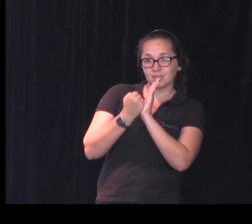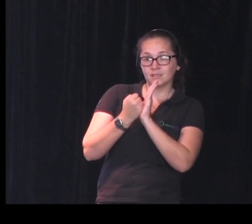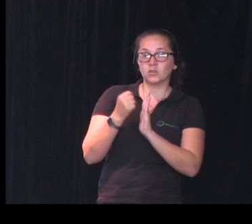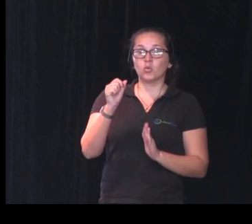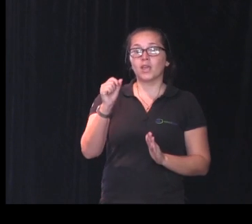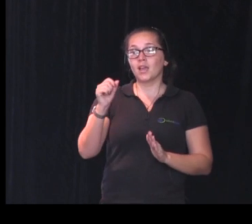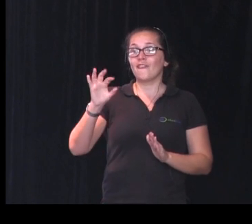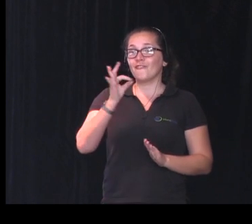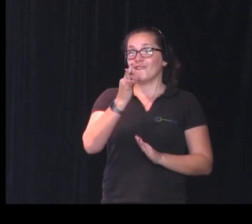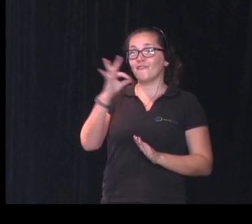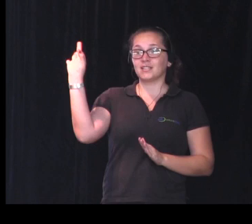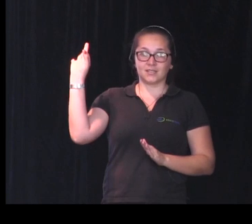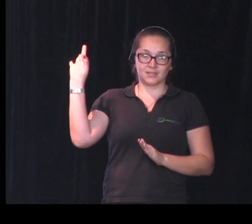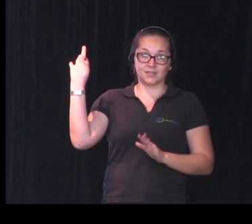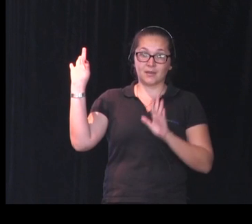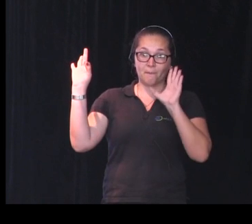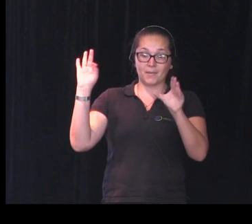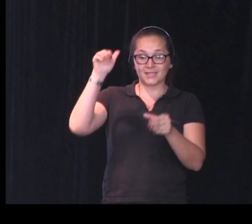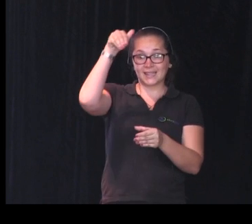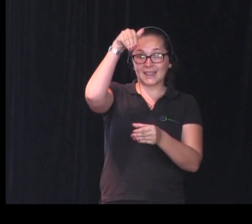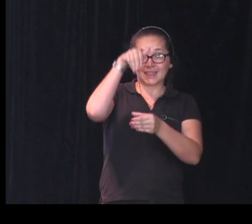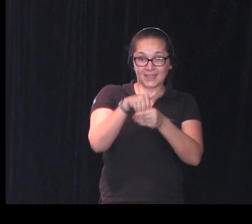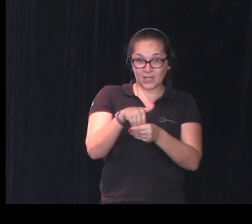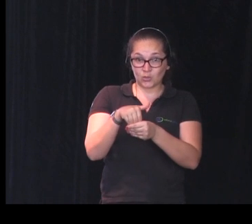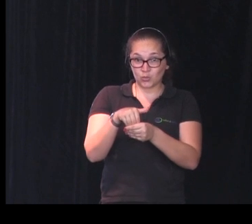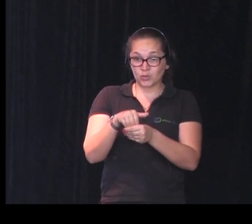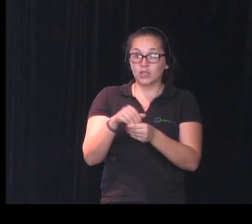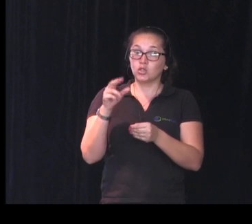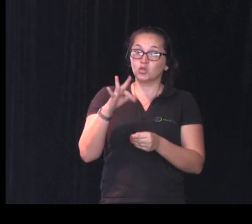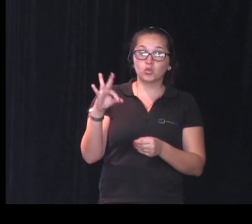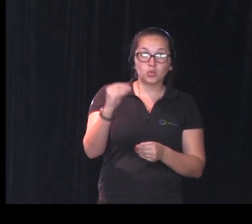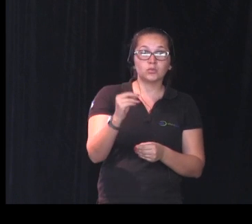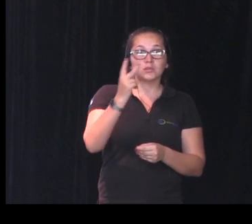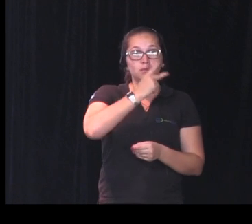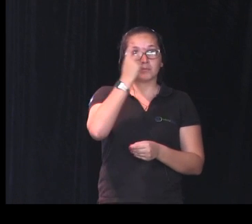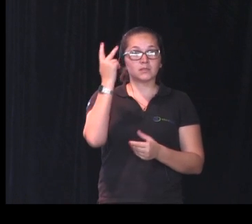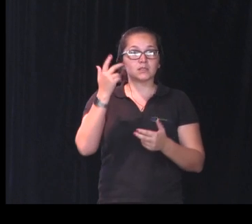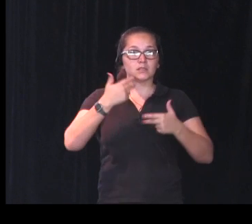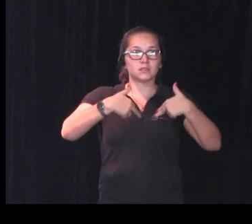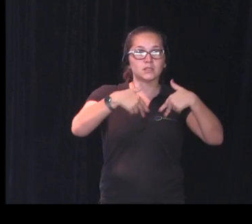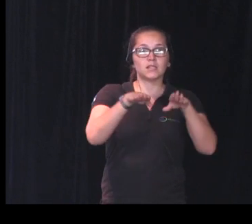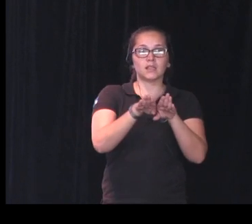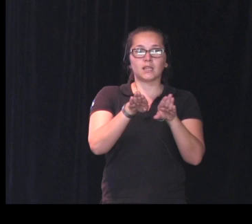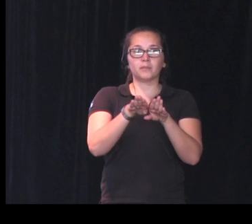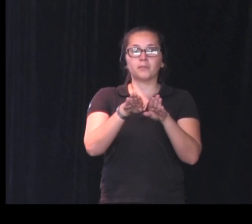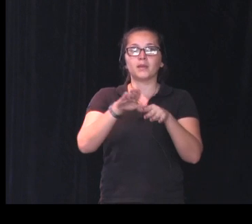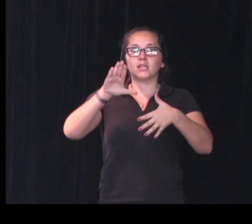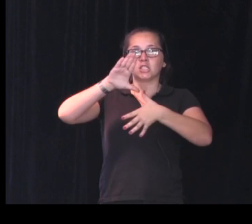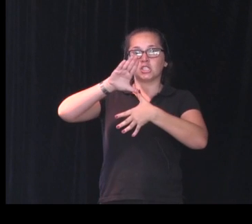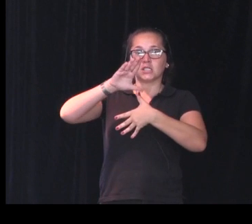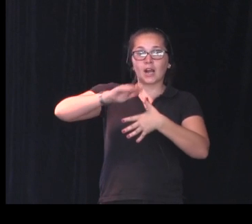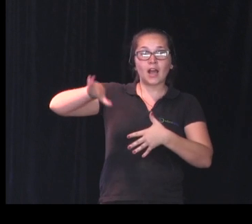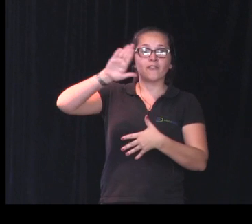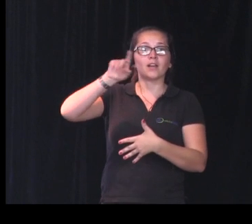discípulo de Humboldt, é francês, mas dentro de todos os caminhantes,